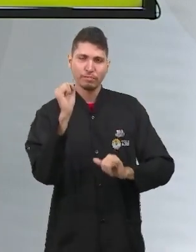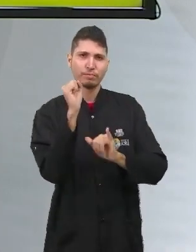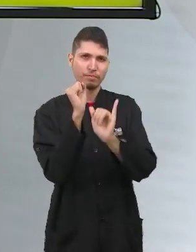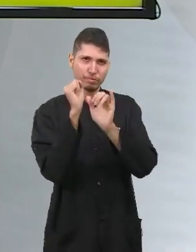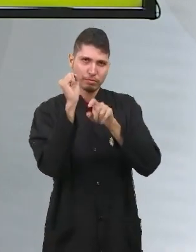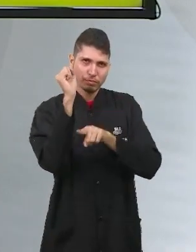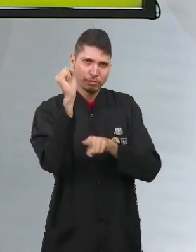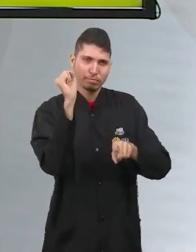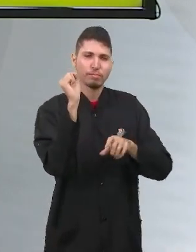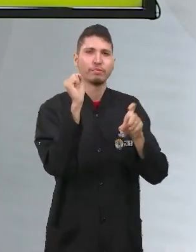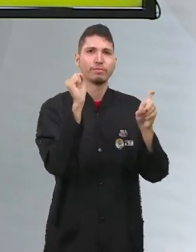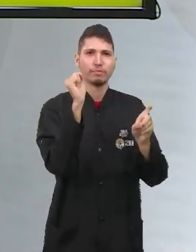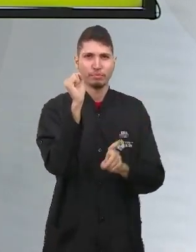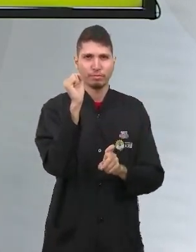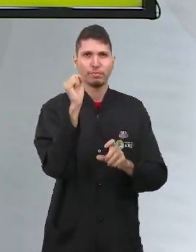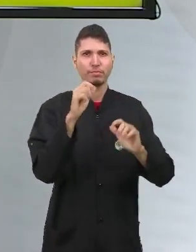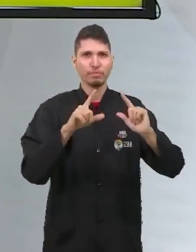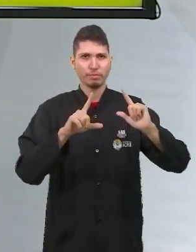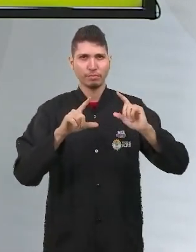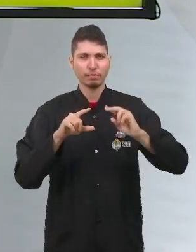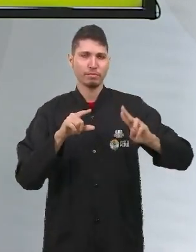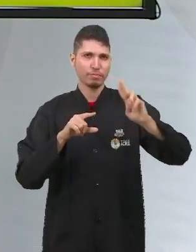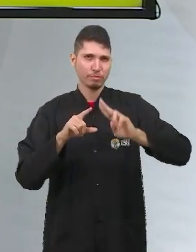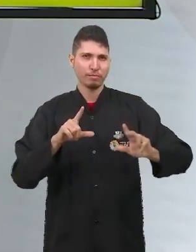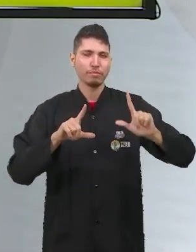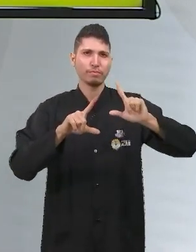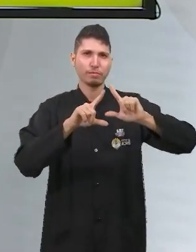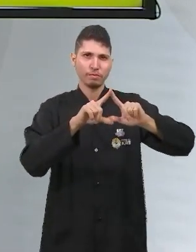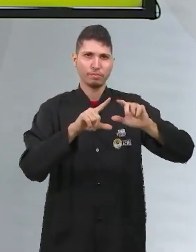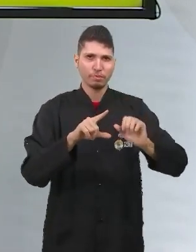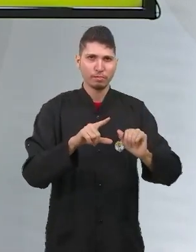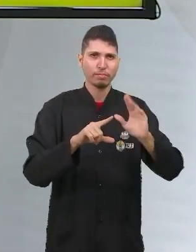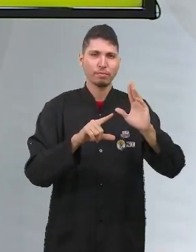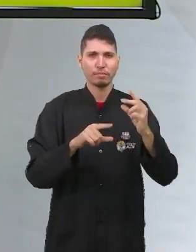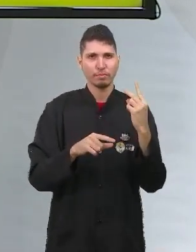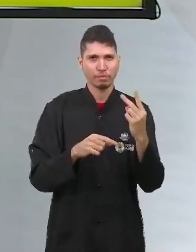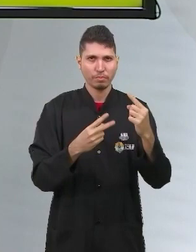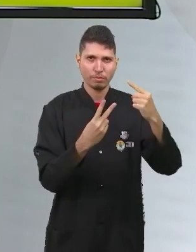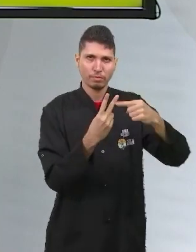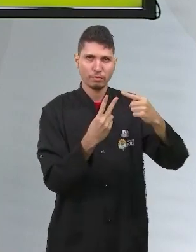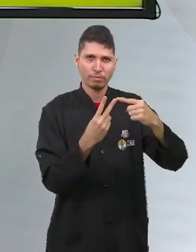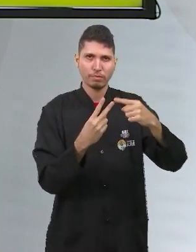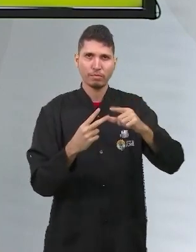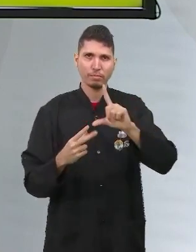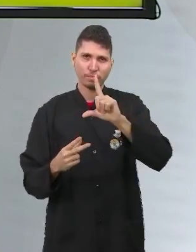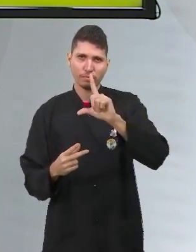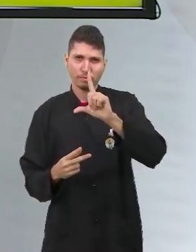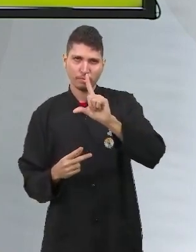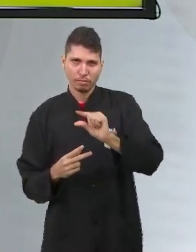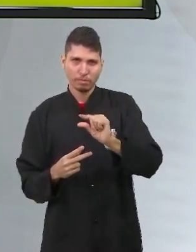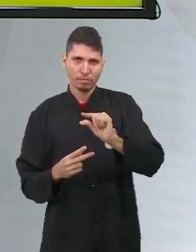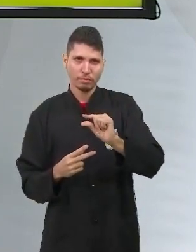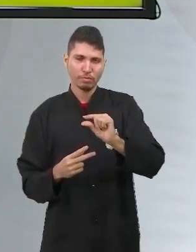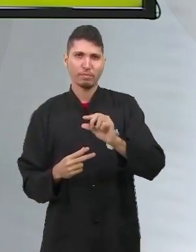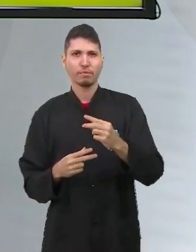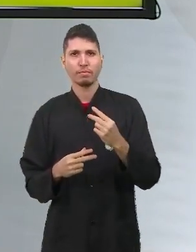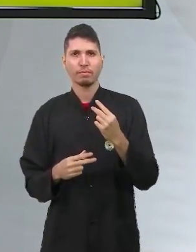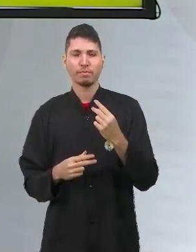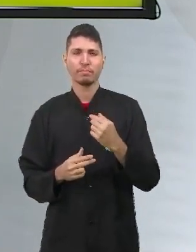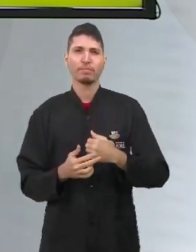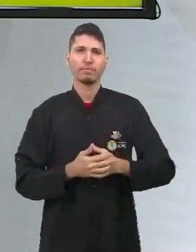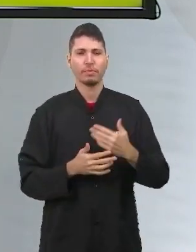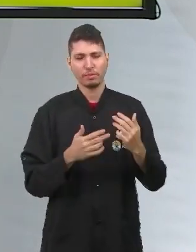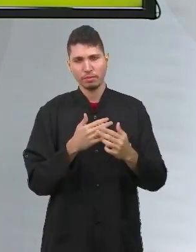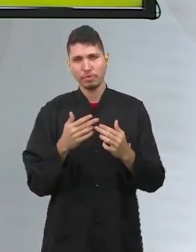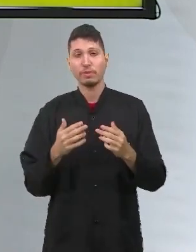grau através do delta, tá bom? Delta maior, duas raízes. Delta menor, sem raiz. Delta igual, uma única raiz real